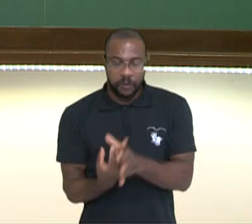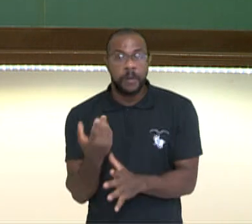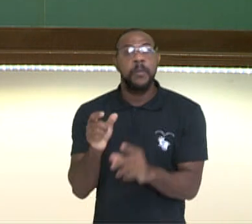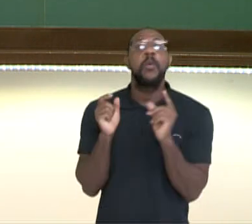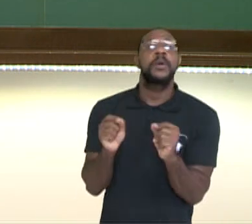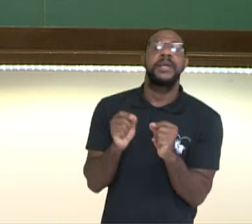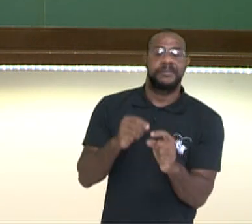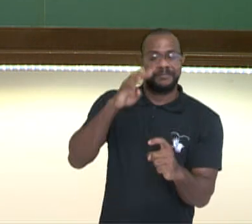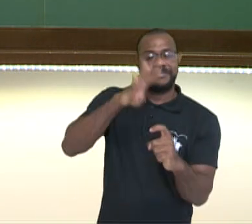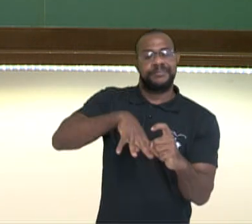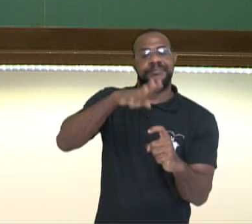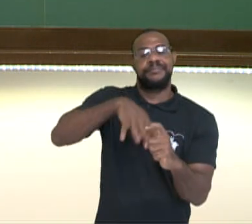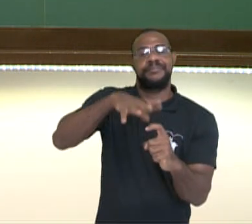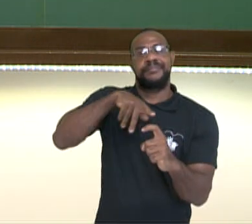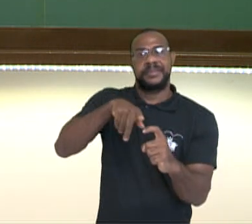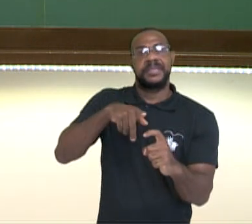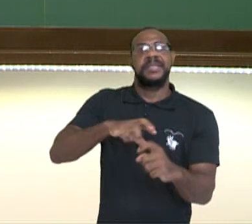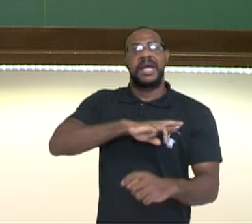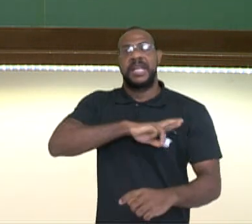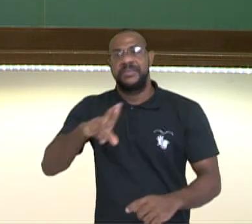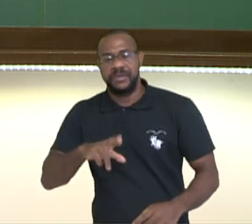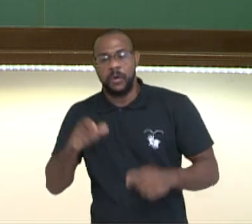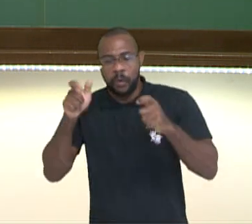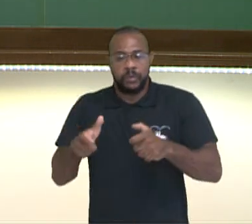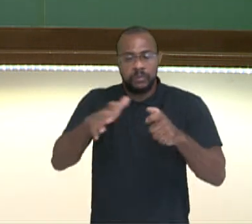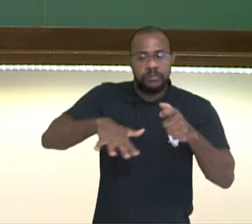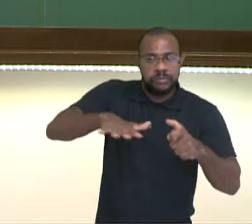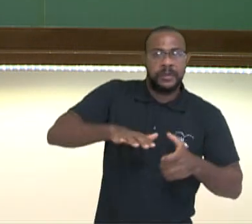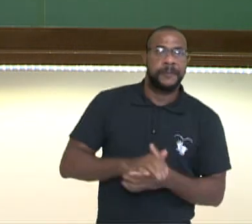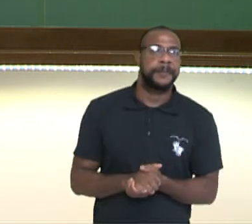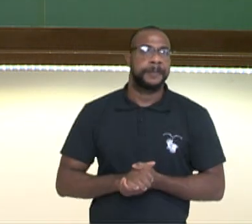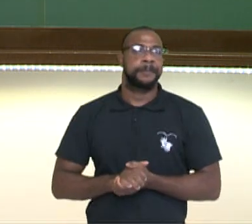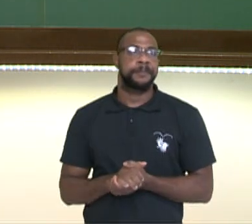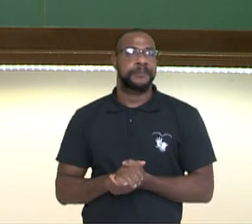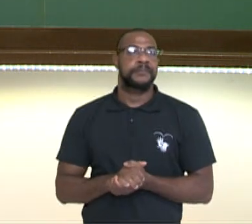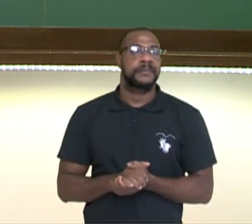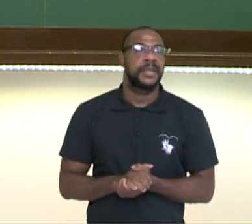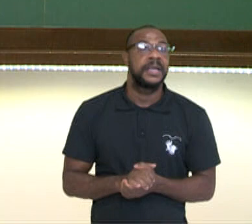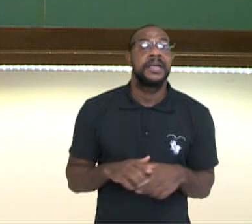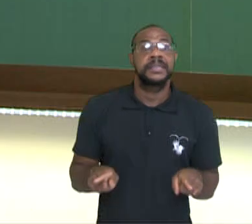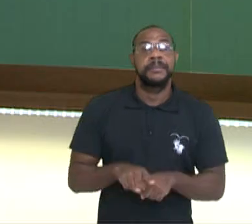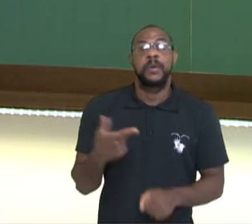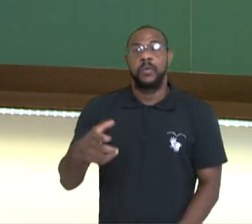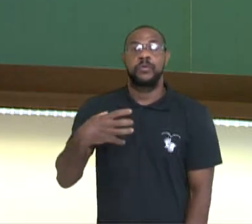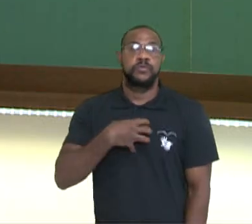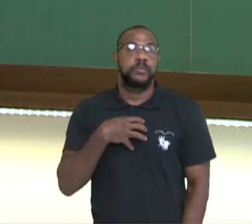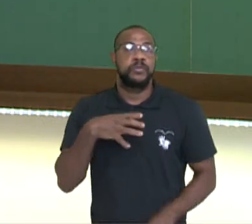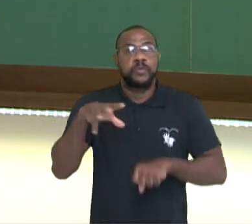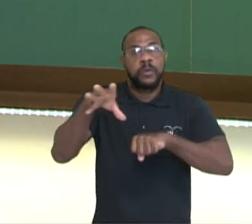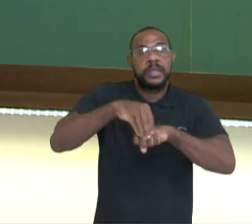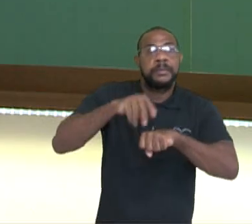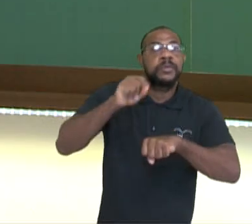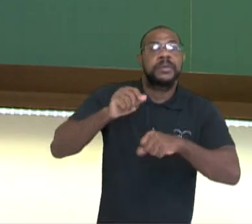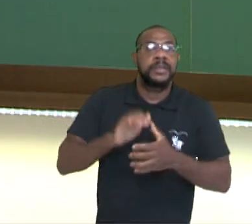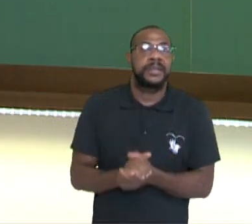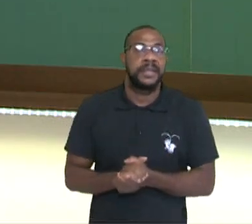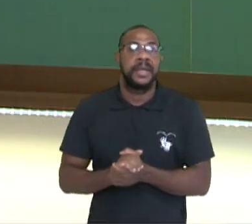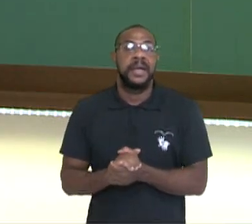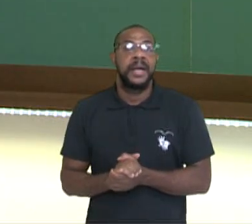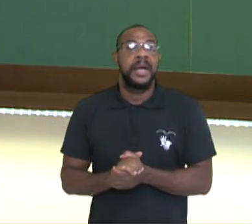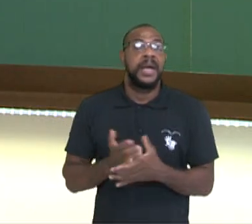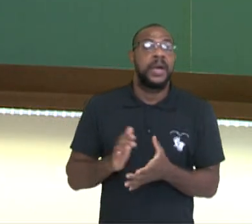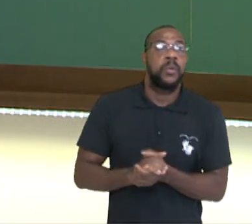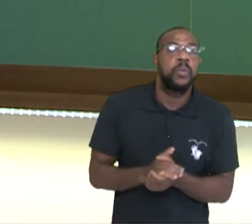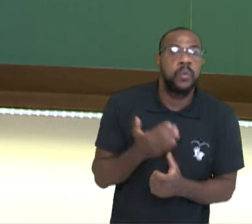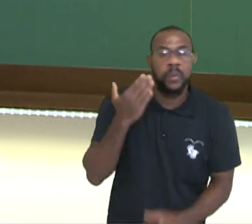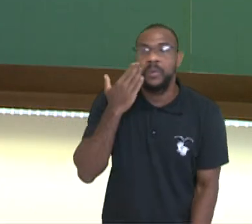a mitologia daquela região ou daquela cultura. Uma outra forma de conhecimento é o senso comum.